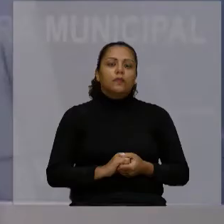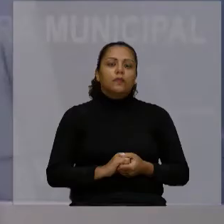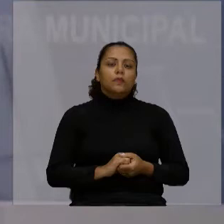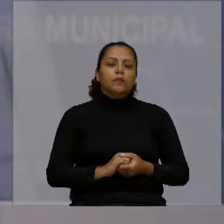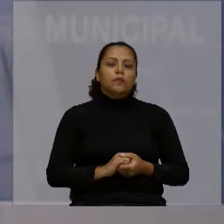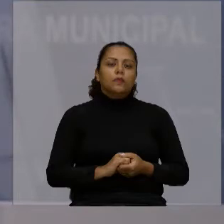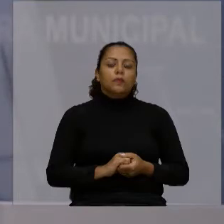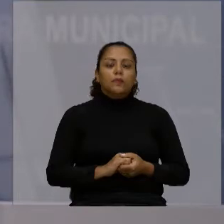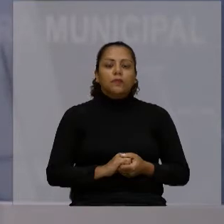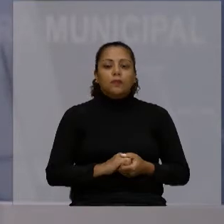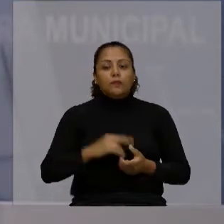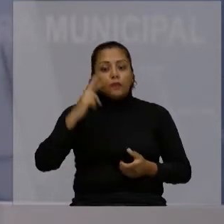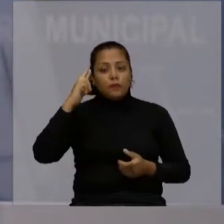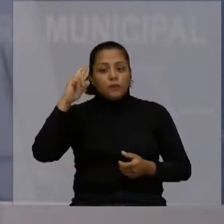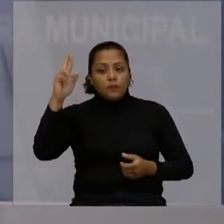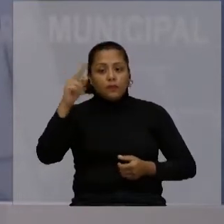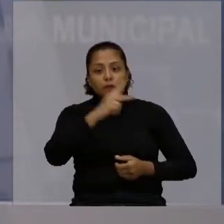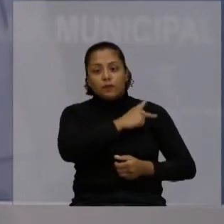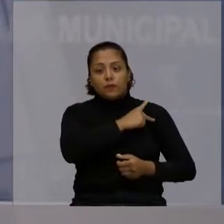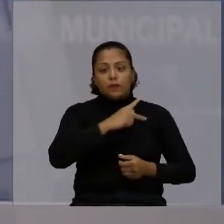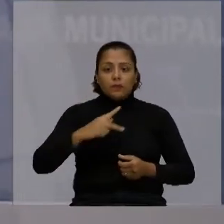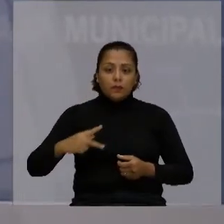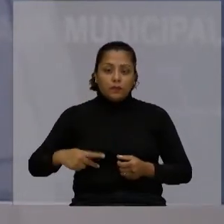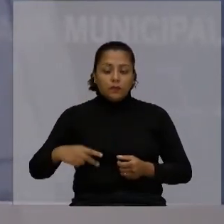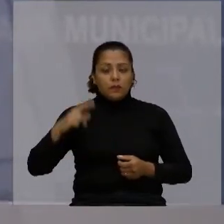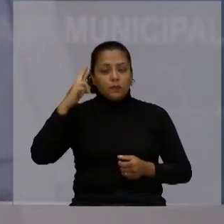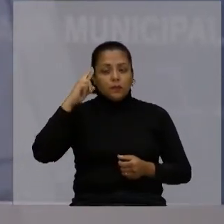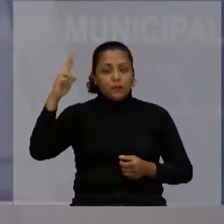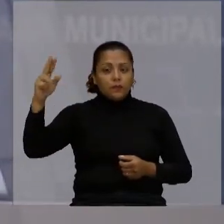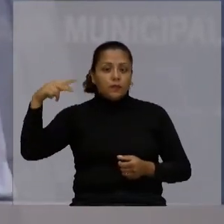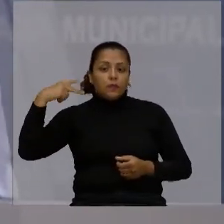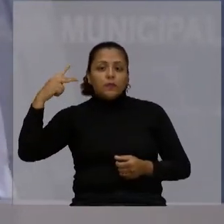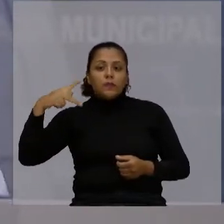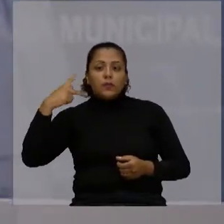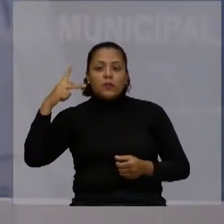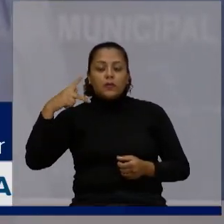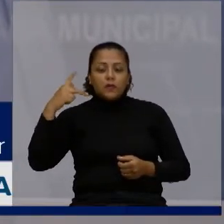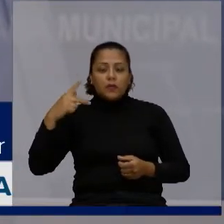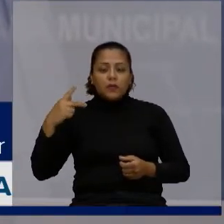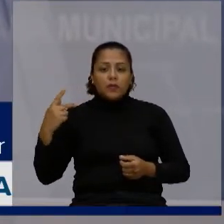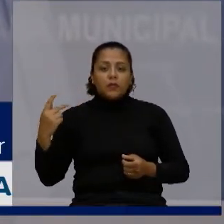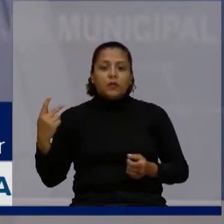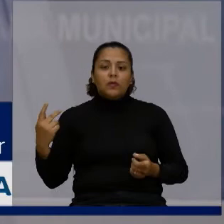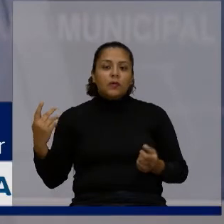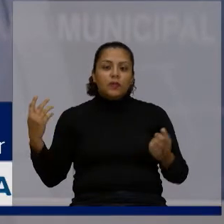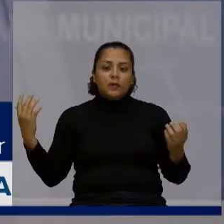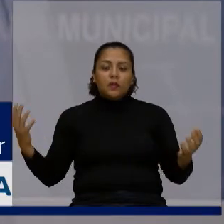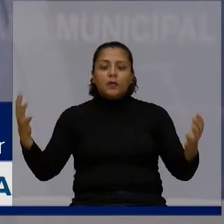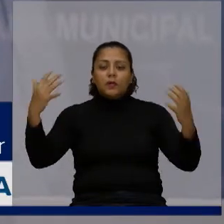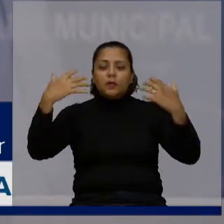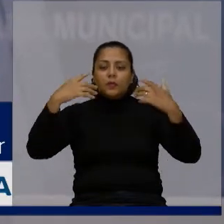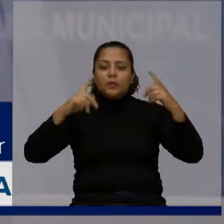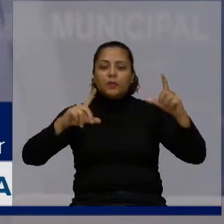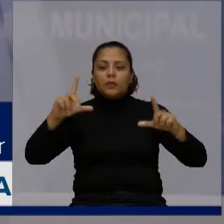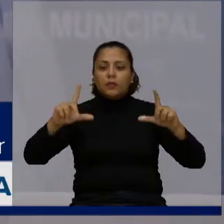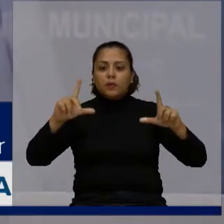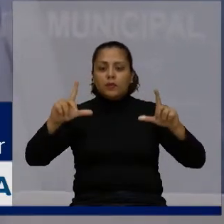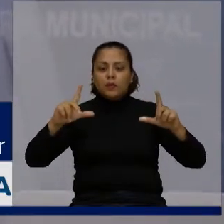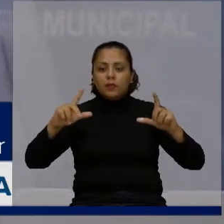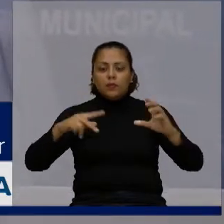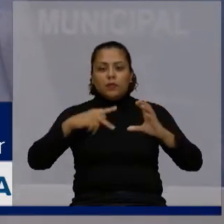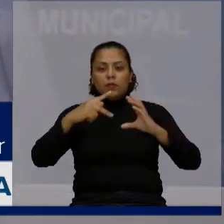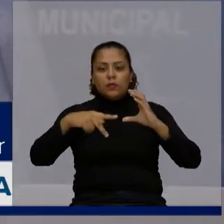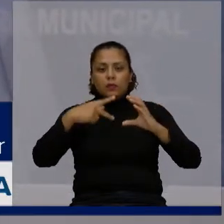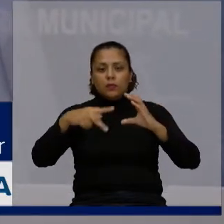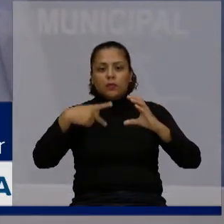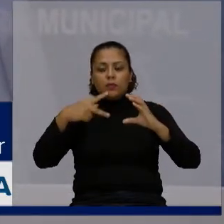Senhor presidente, senhores vereadores, público presente aqui nessa Câmara,